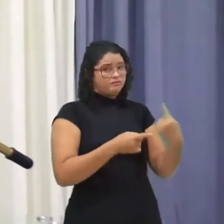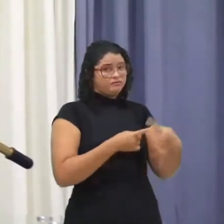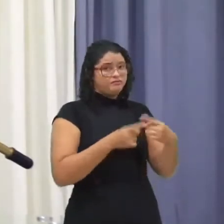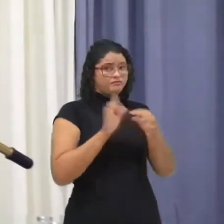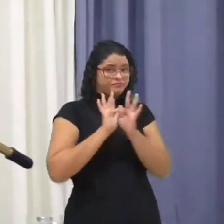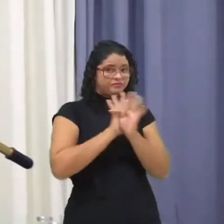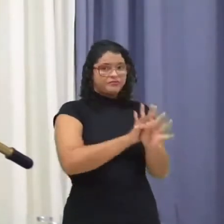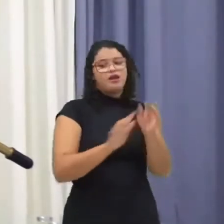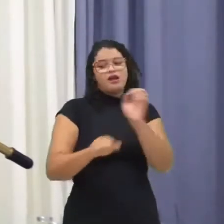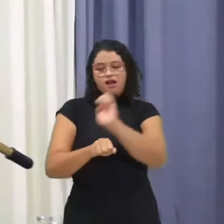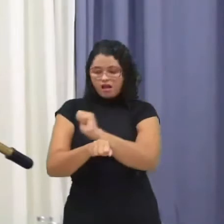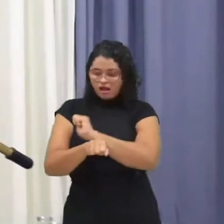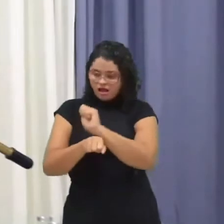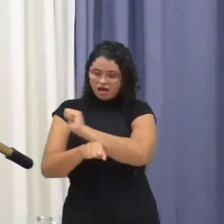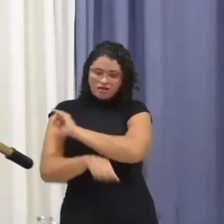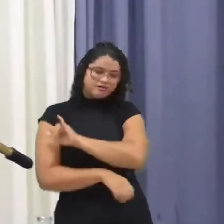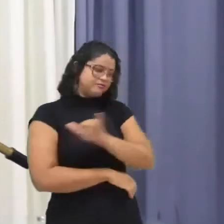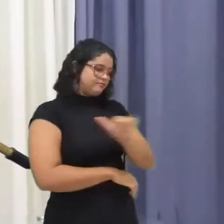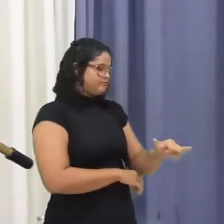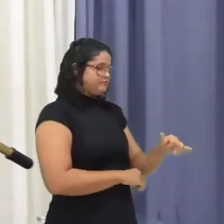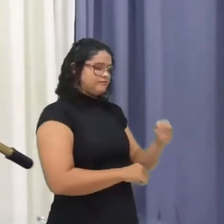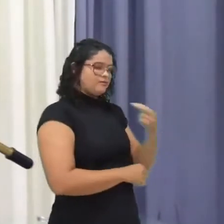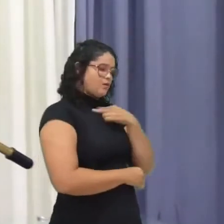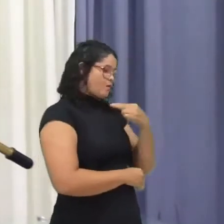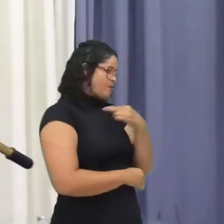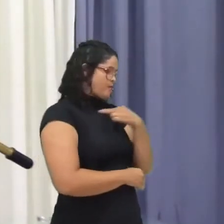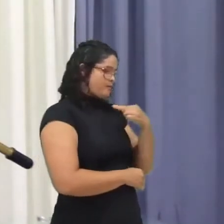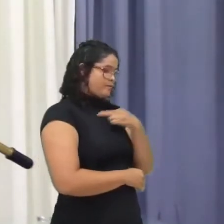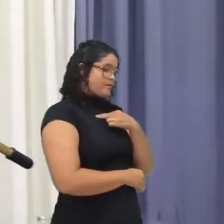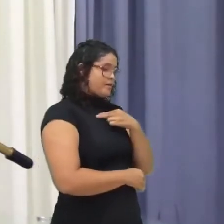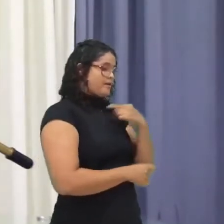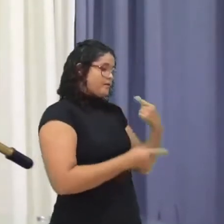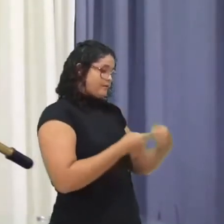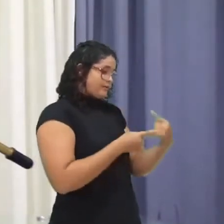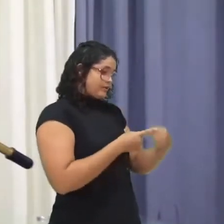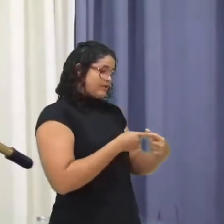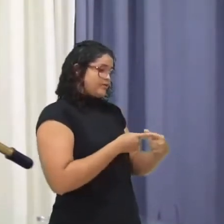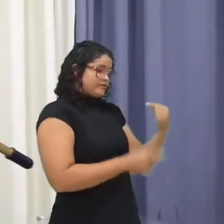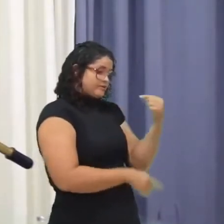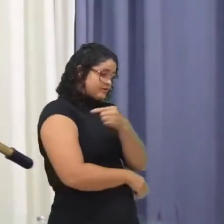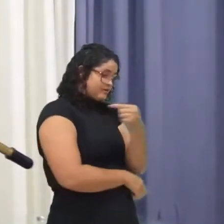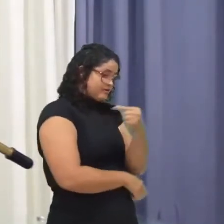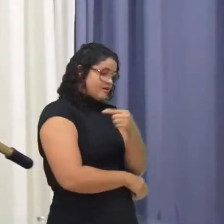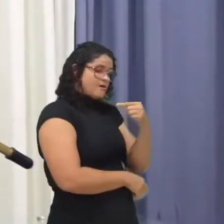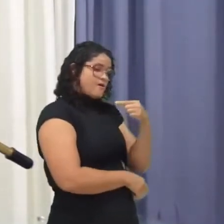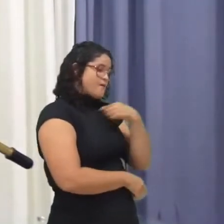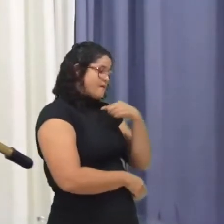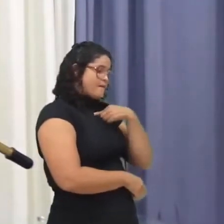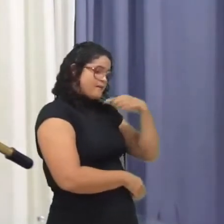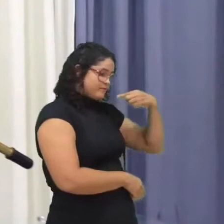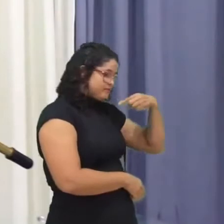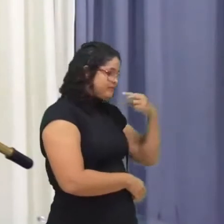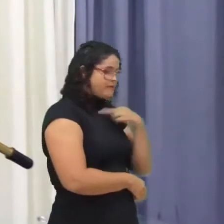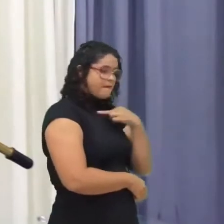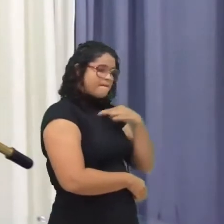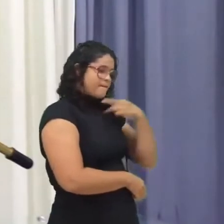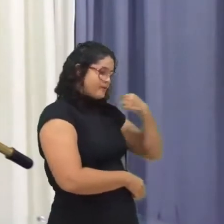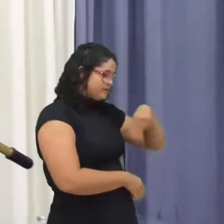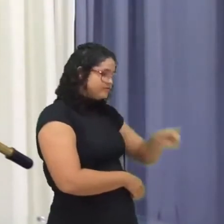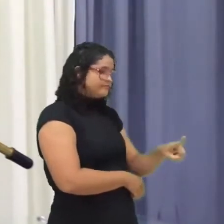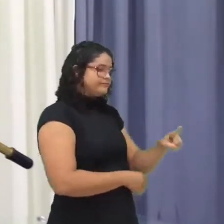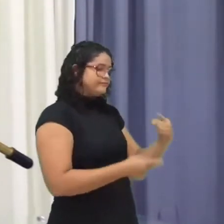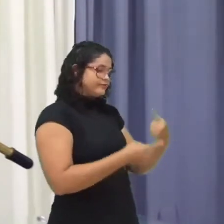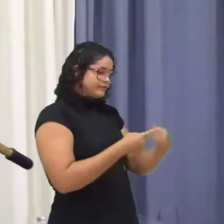Abraão diz, olha, os que estão aqui não podem ir para lá, e os que estão lá não podem vir para cá. Era cativeiro aqui e cativeiro